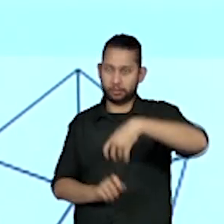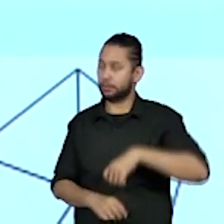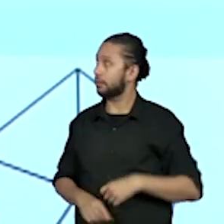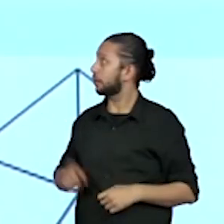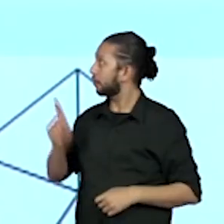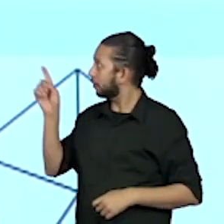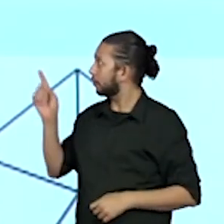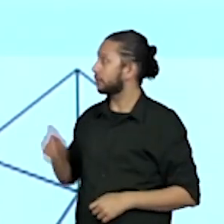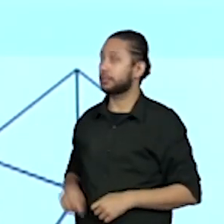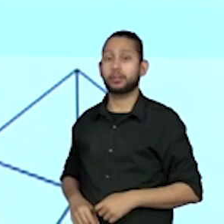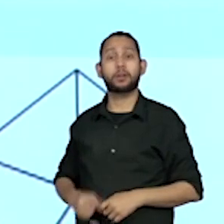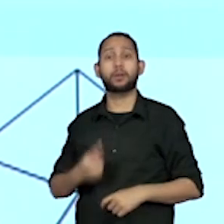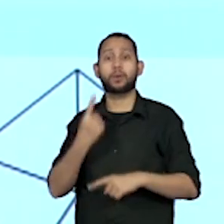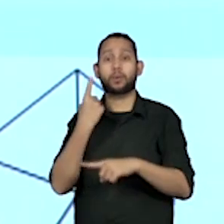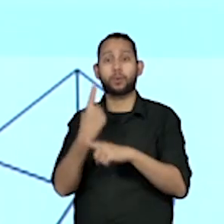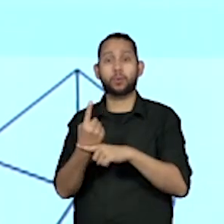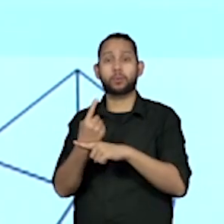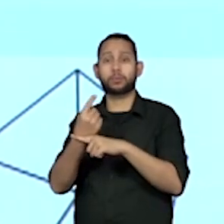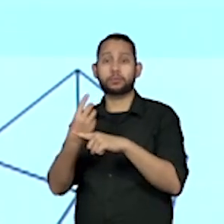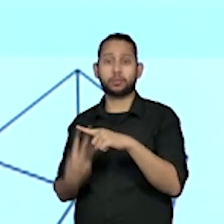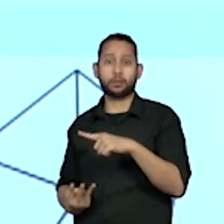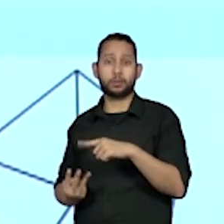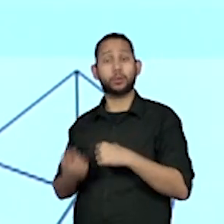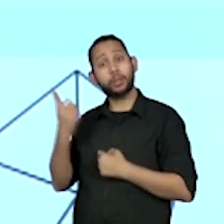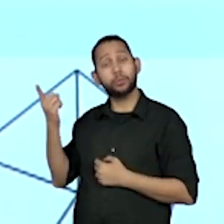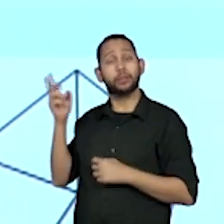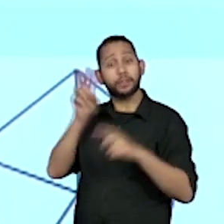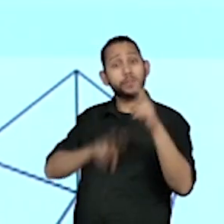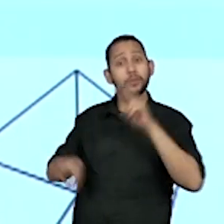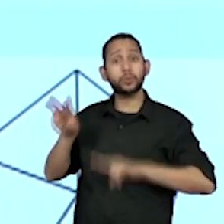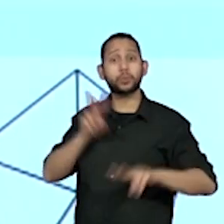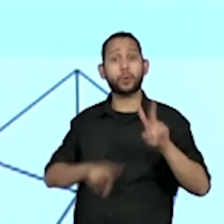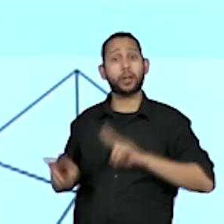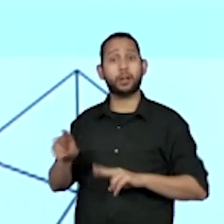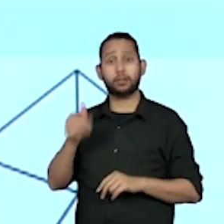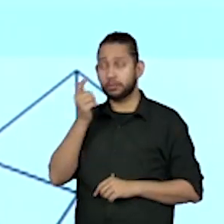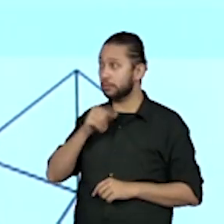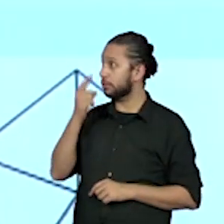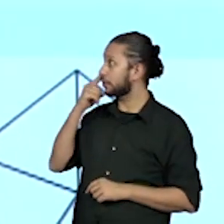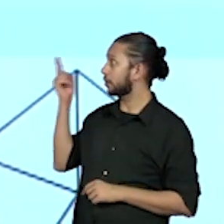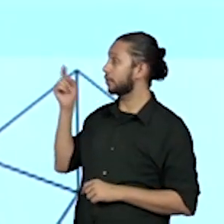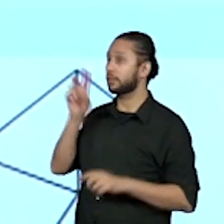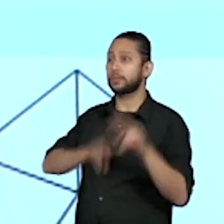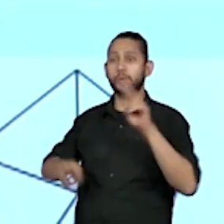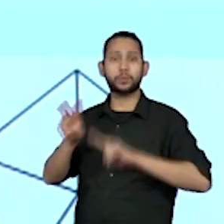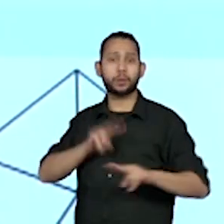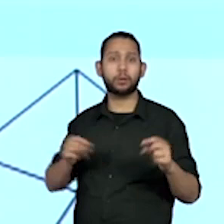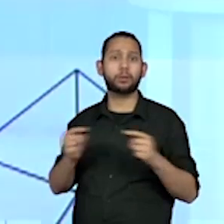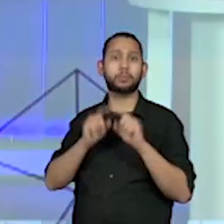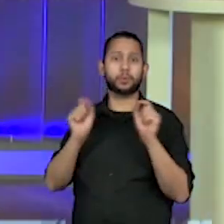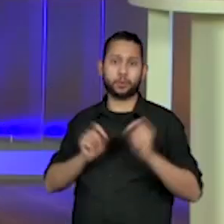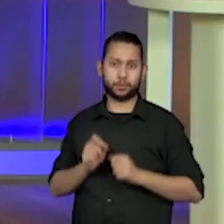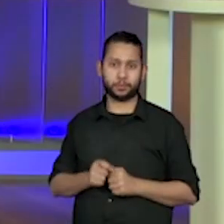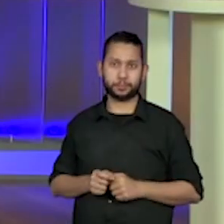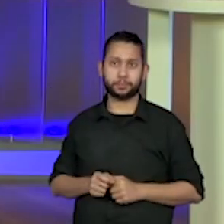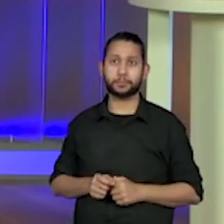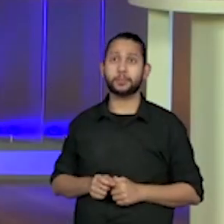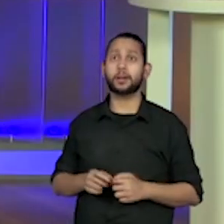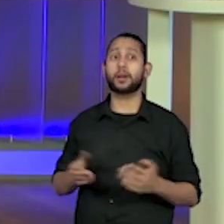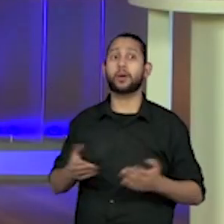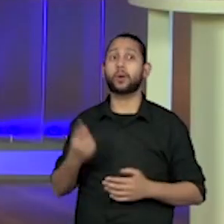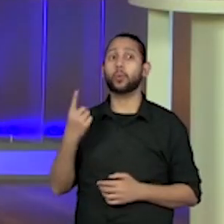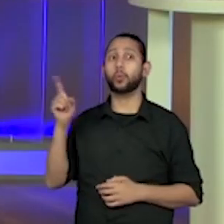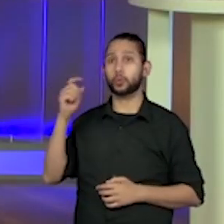é a representação gráfica. É o que a gente chama de representação gráfica, tá? Vamos para a última imagem, aí eu